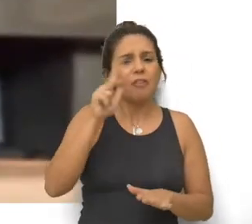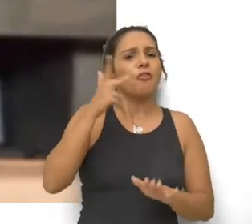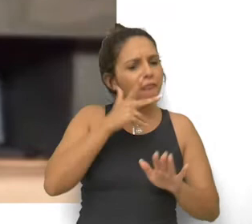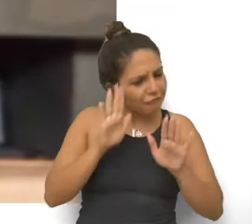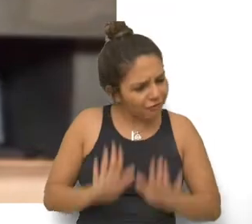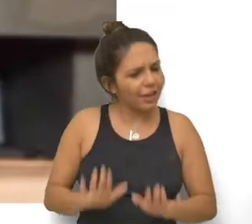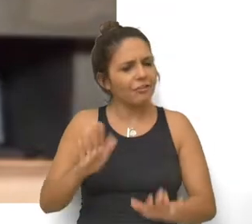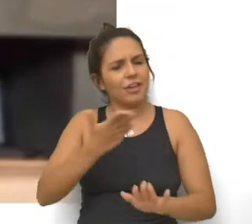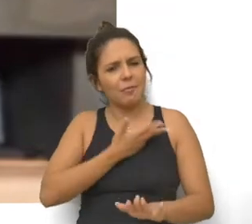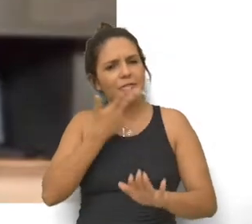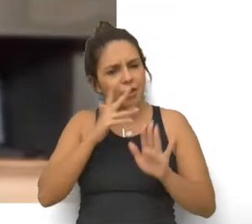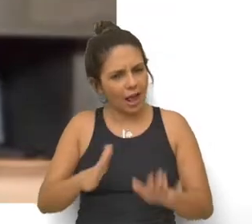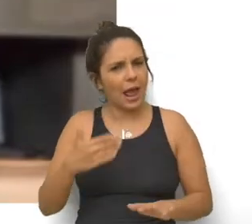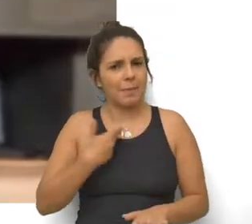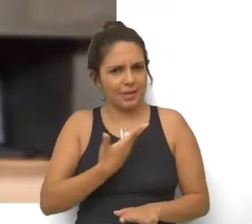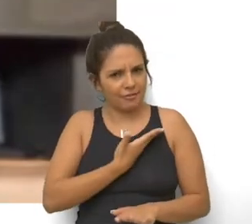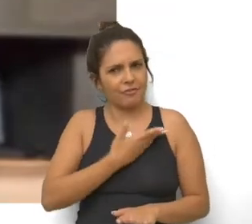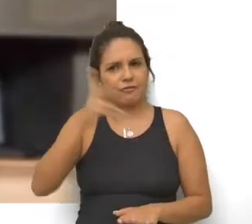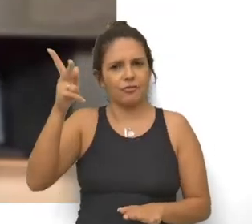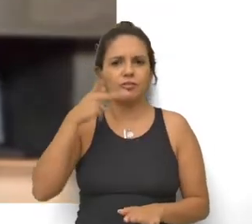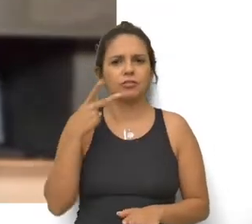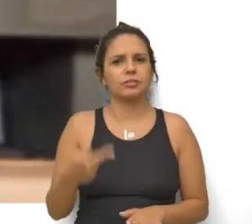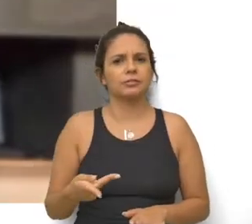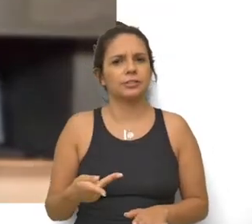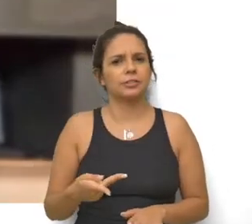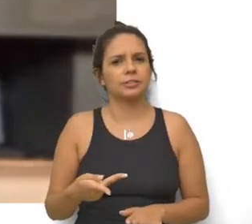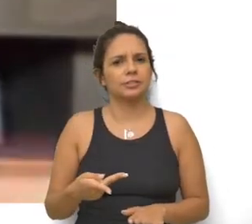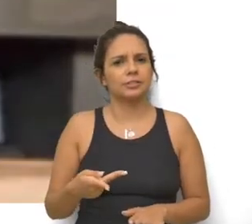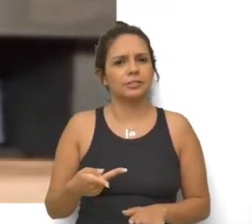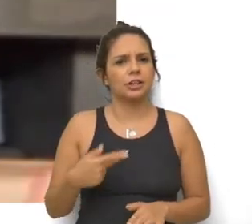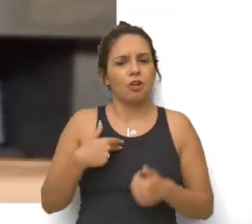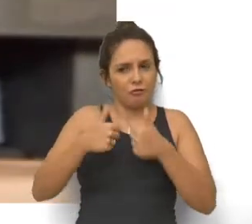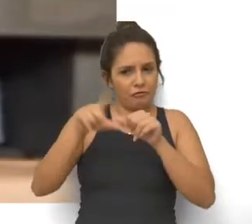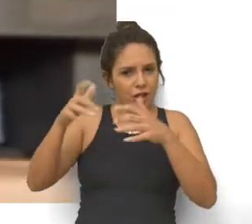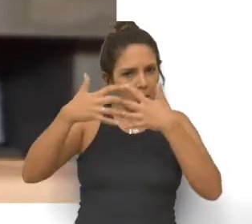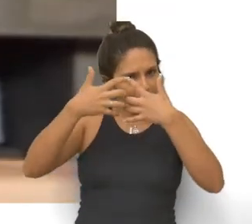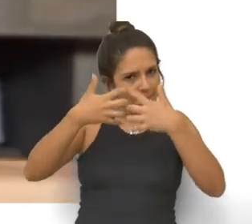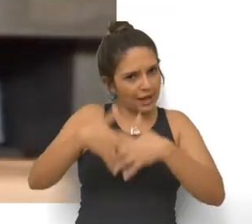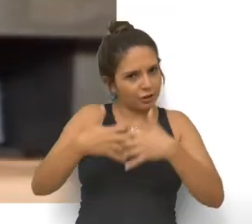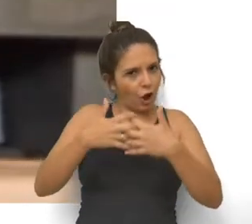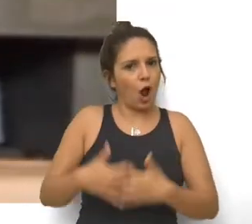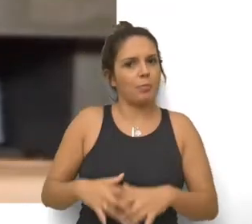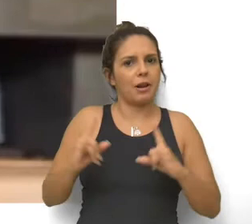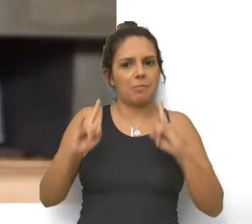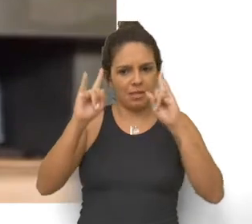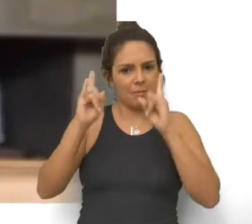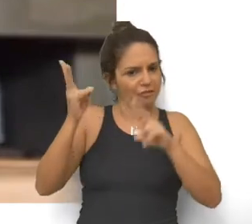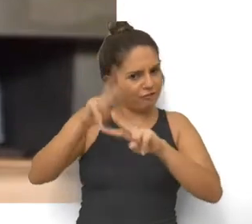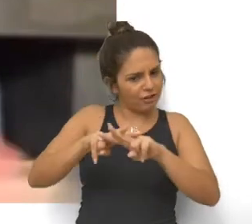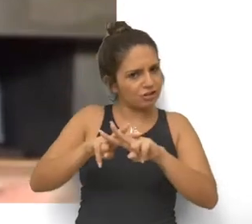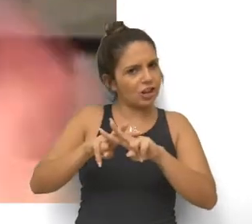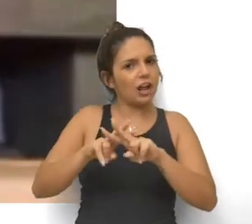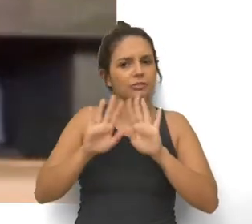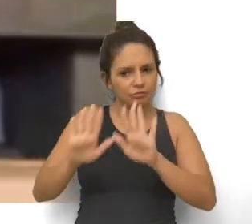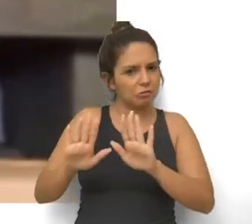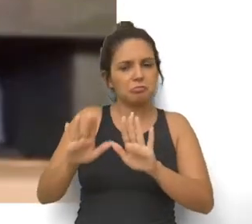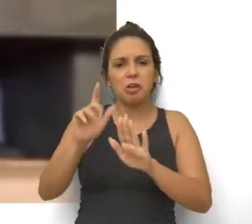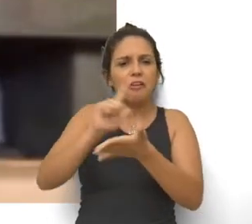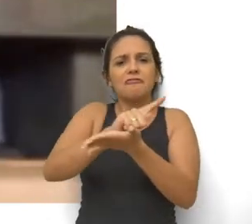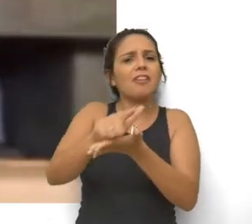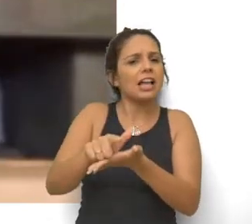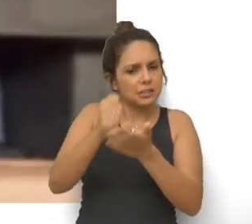insistiram. A Lota falou: a gente passa a maior parte do tempo em Petrópolis, o apartamento está fechado, é um prazer para